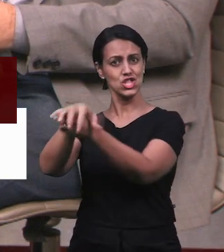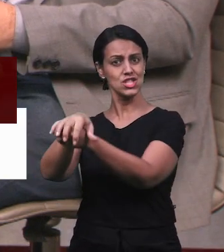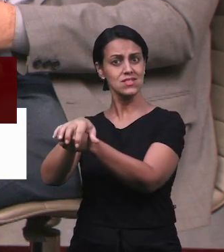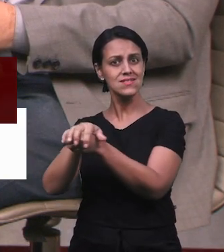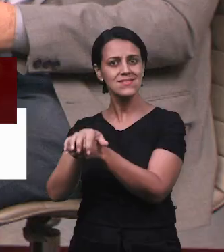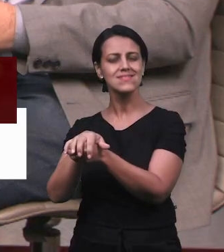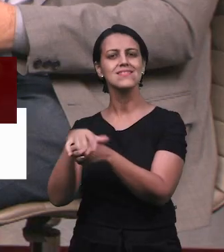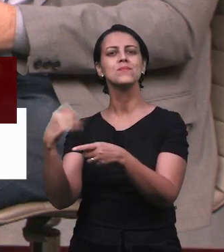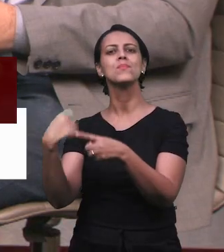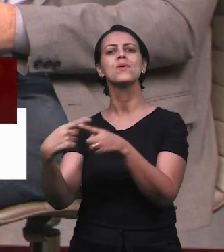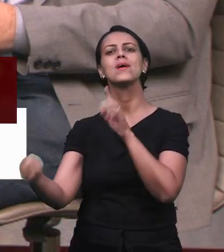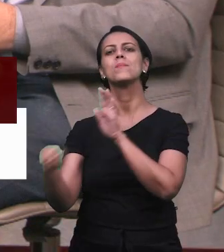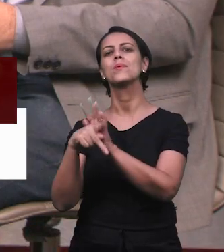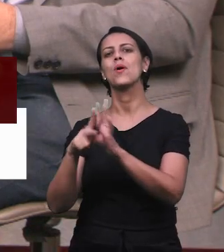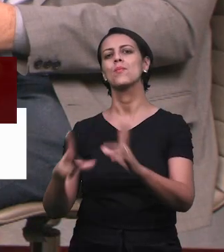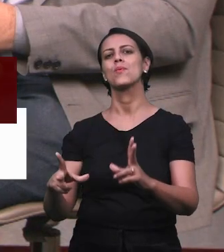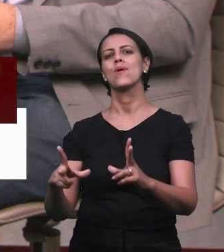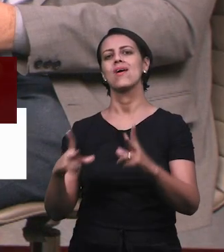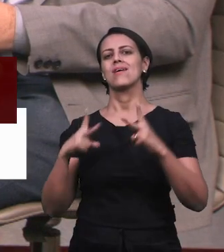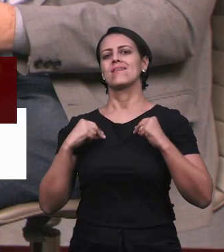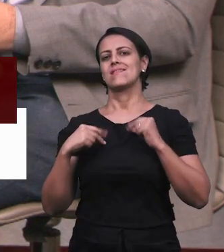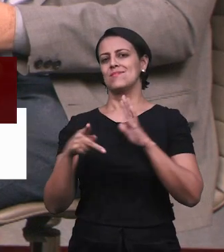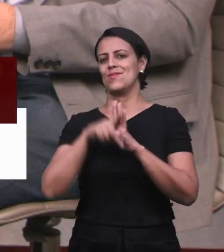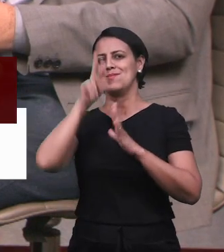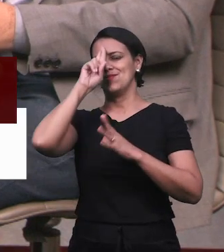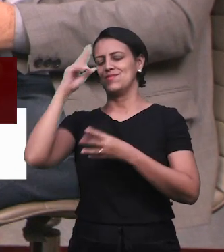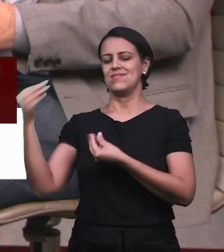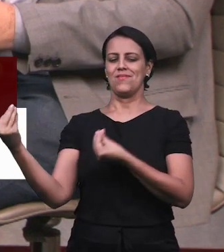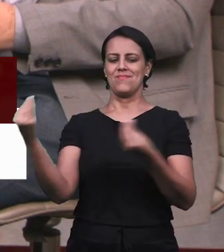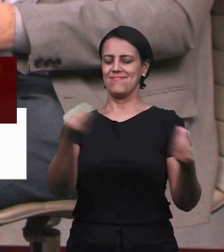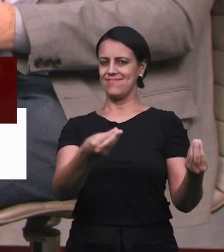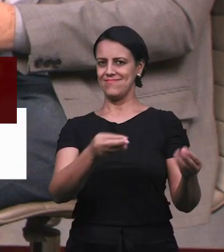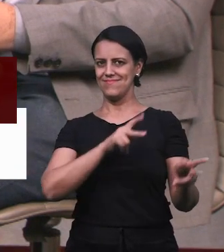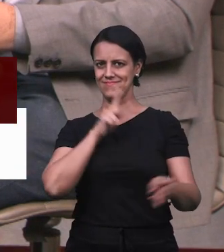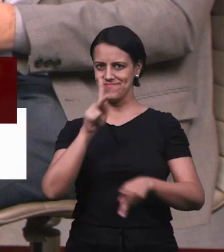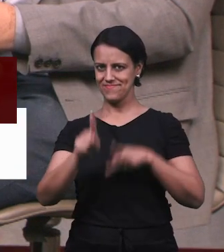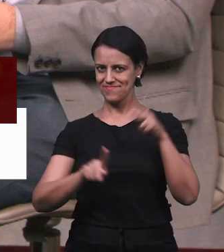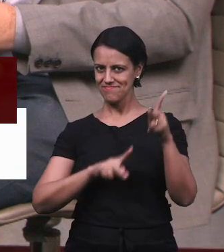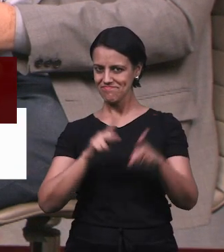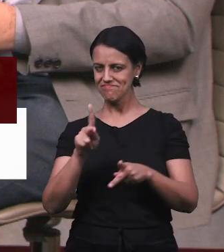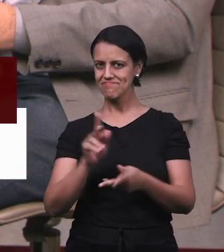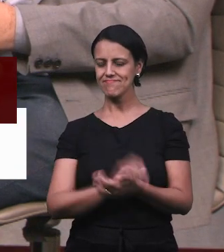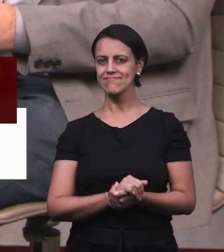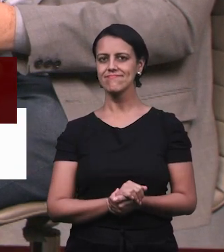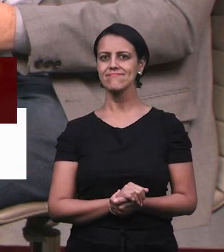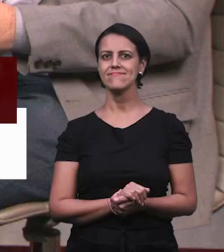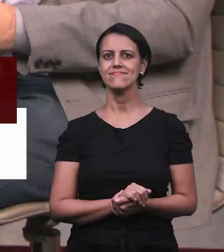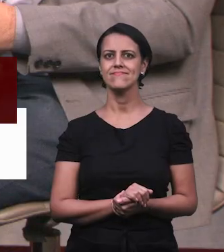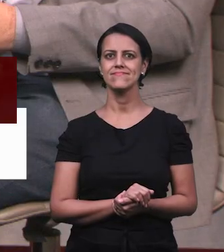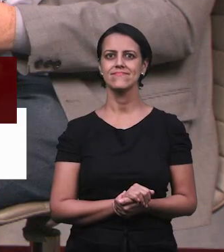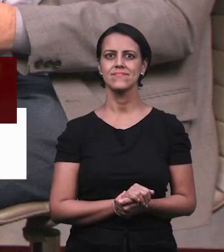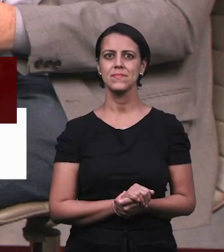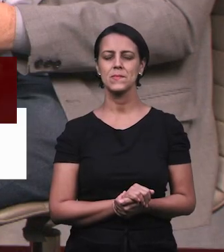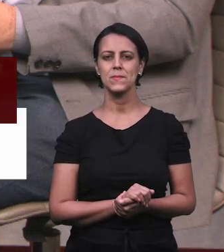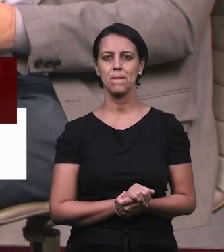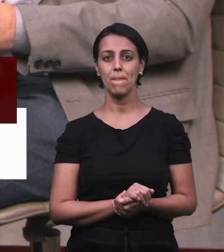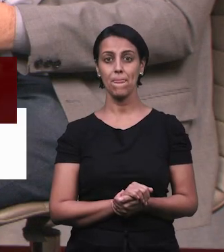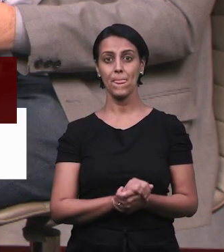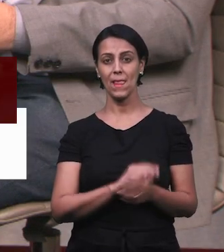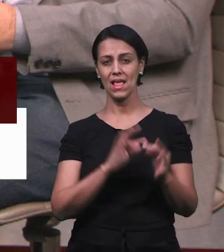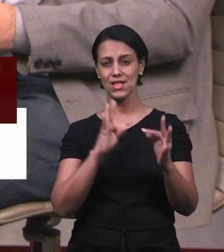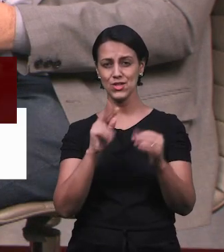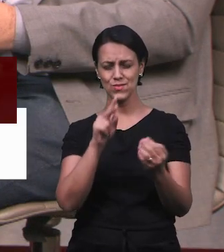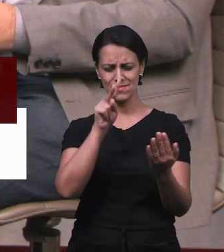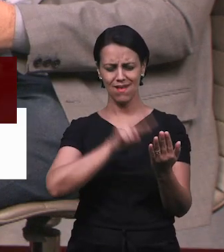fazia parte da herança que o Senhor estava dando ao seu povo em Israel. E toda a lei, ao final disso, foi